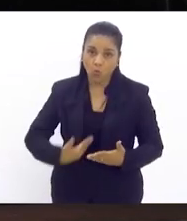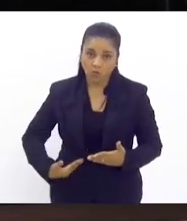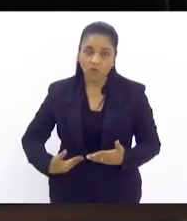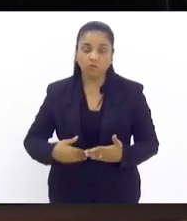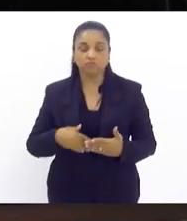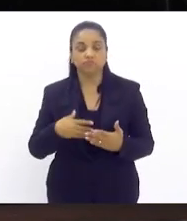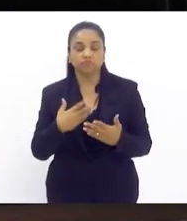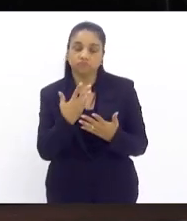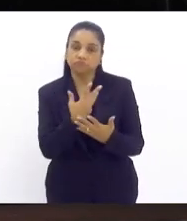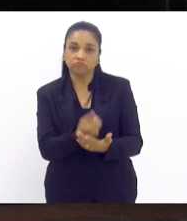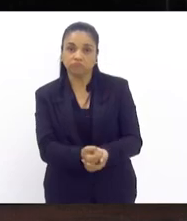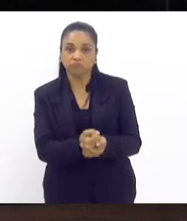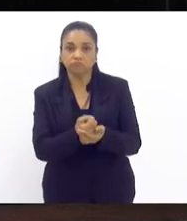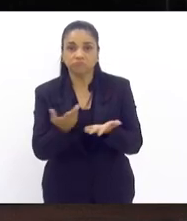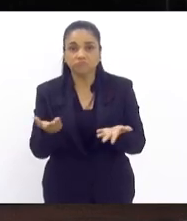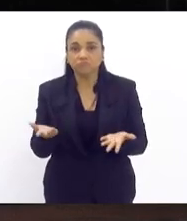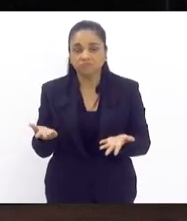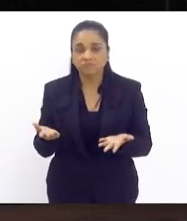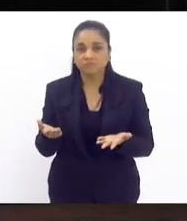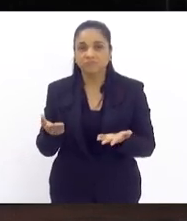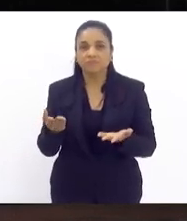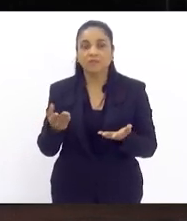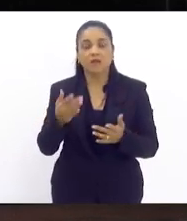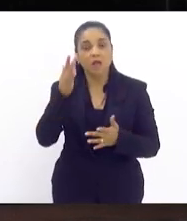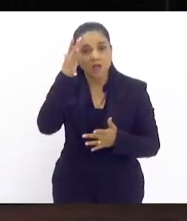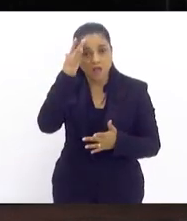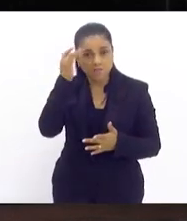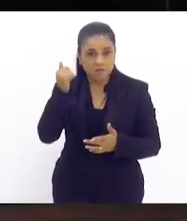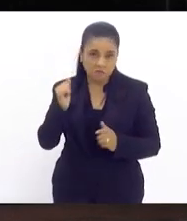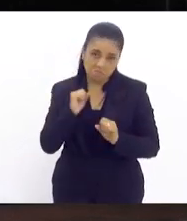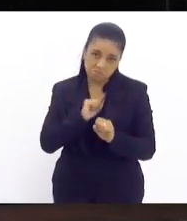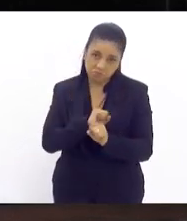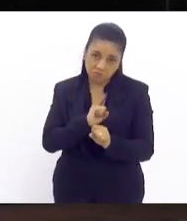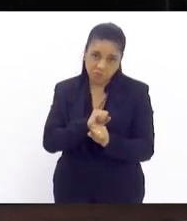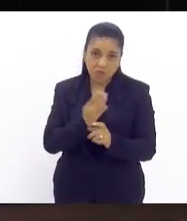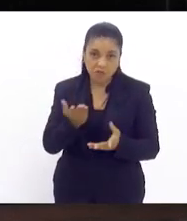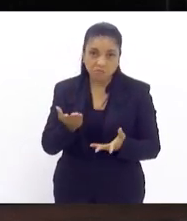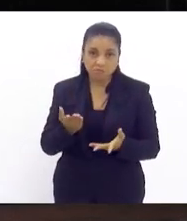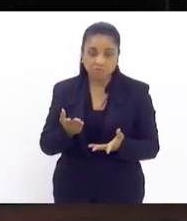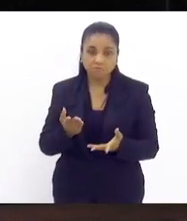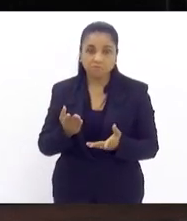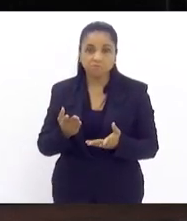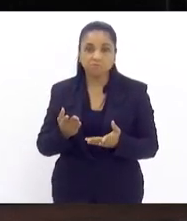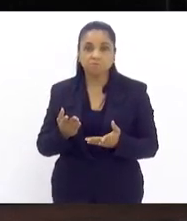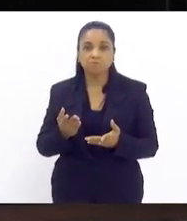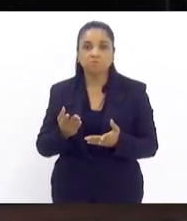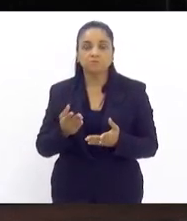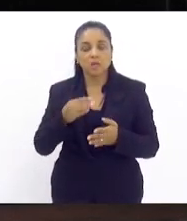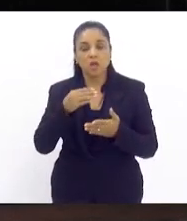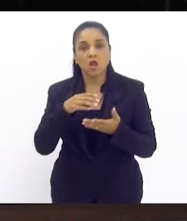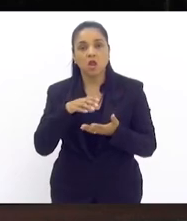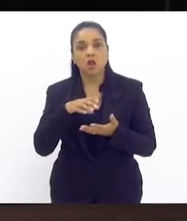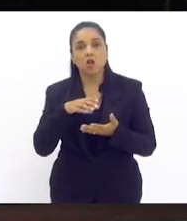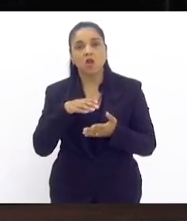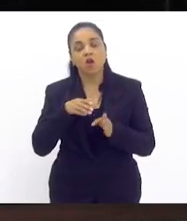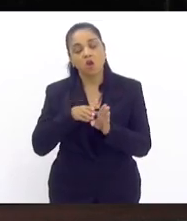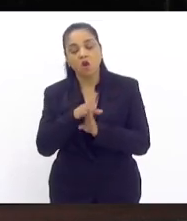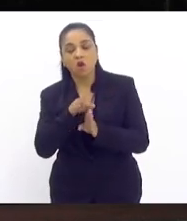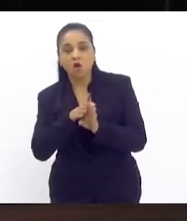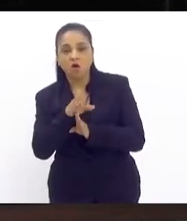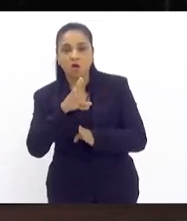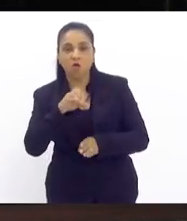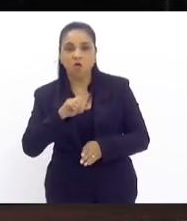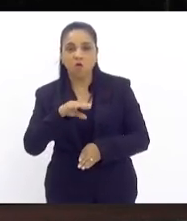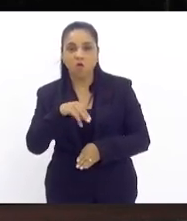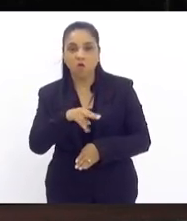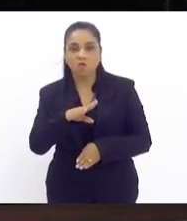do Estado. Então, a gente espera que, a partir da manhã, exatamente a conselheira Mariana, ela,